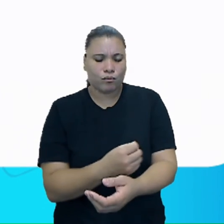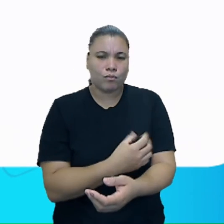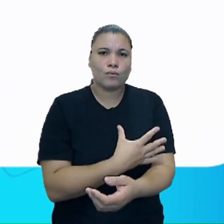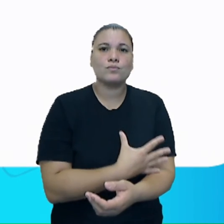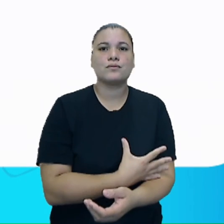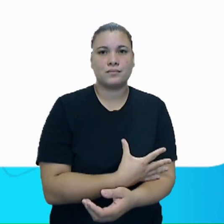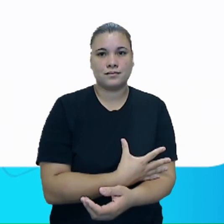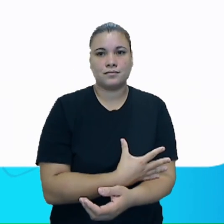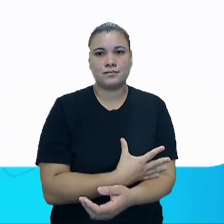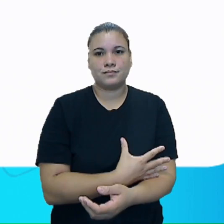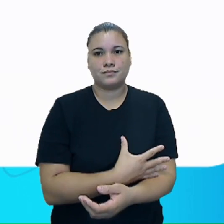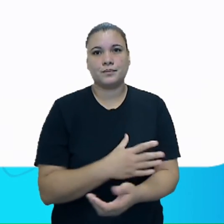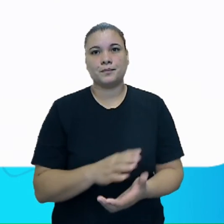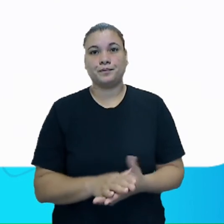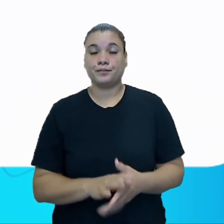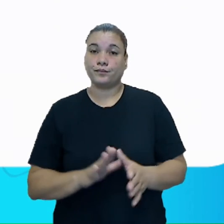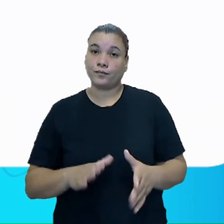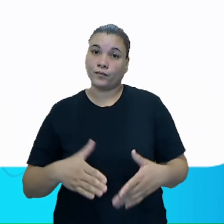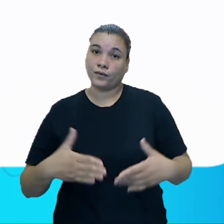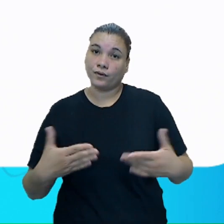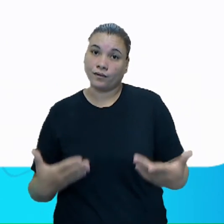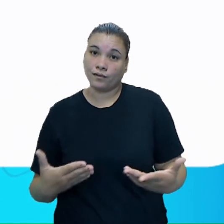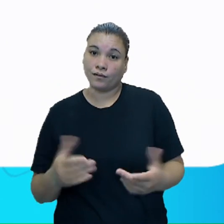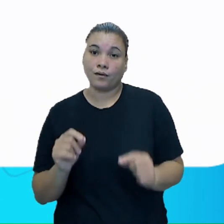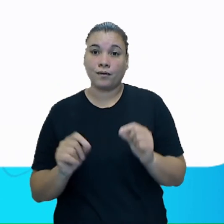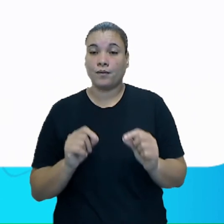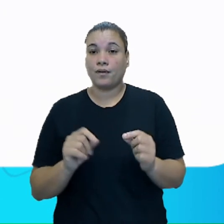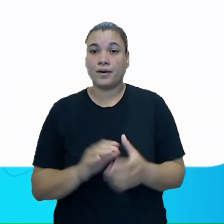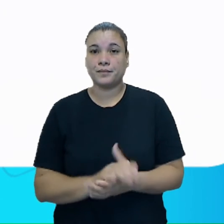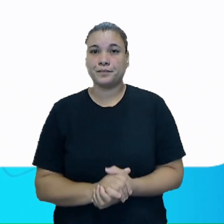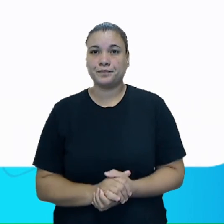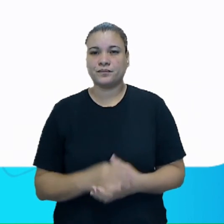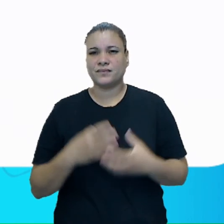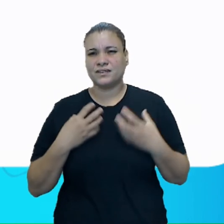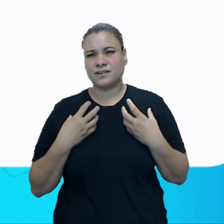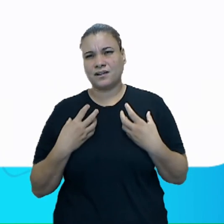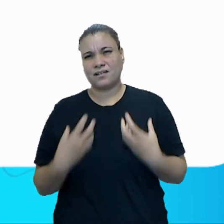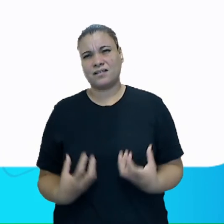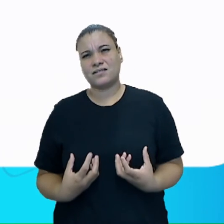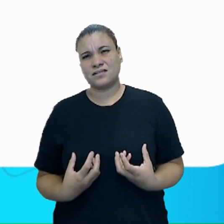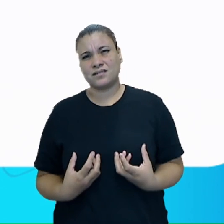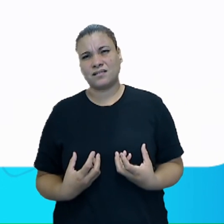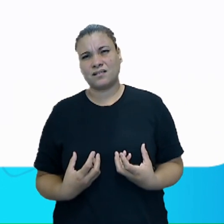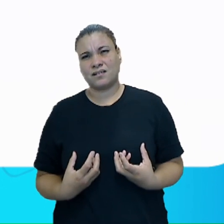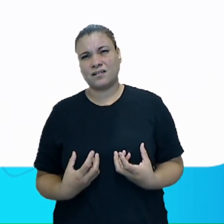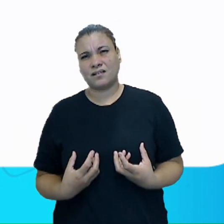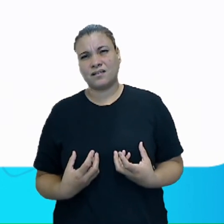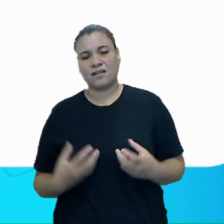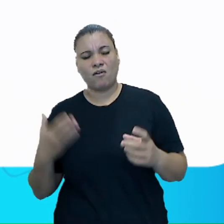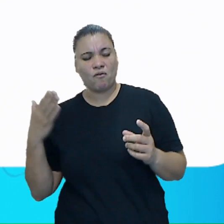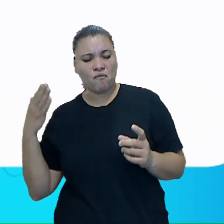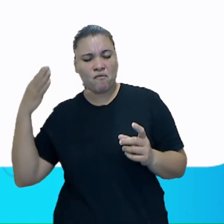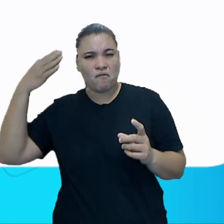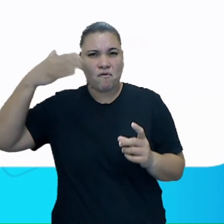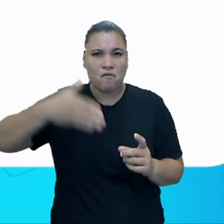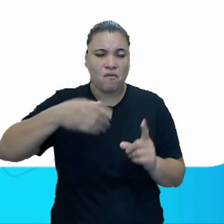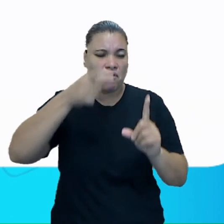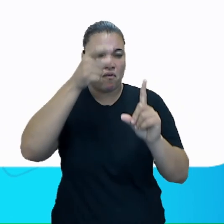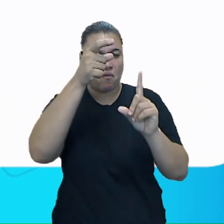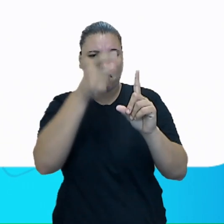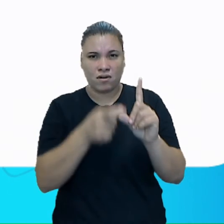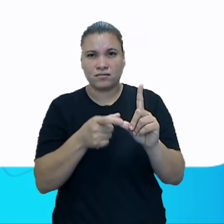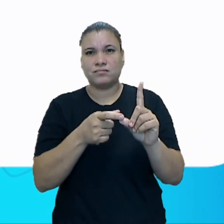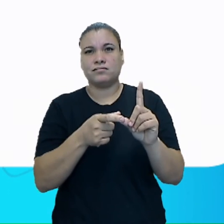é um predicado verbal, porque o cansada aqui está relacionado com o sujeito.